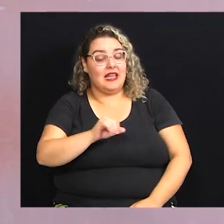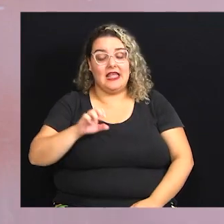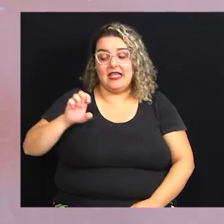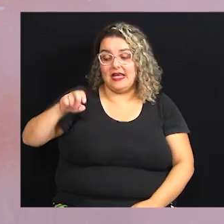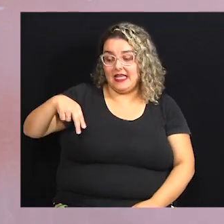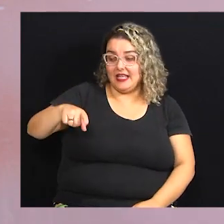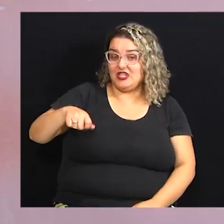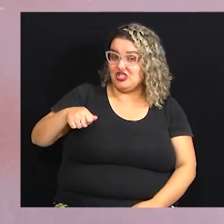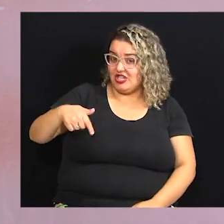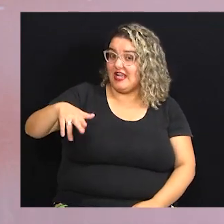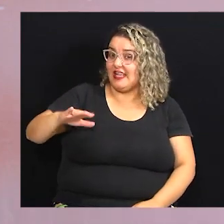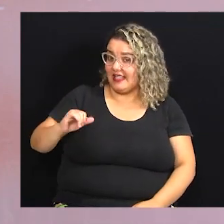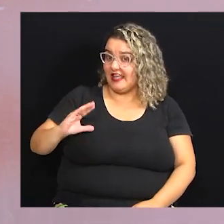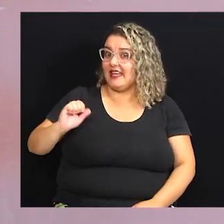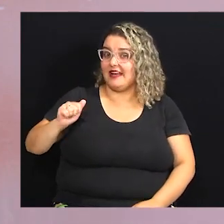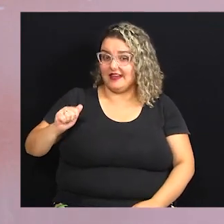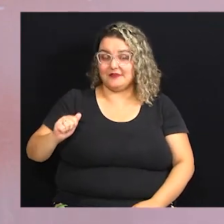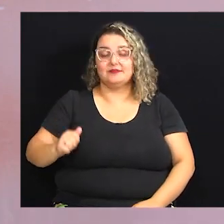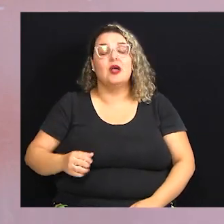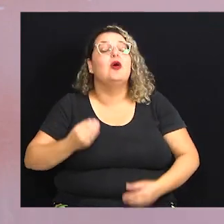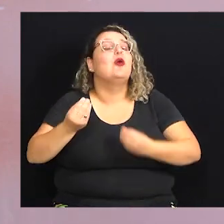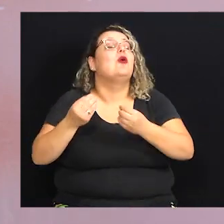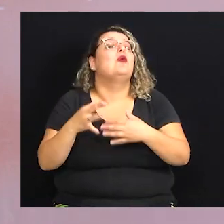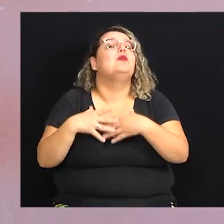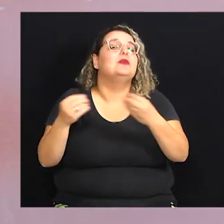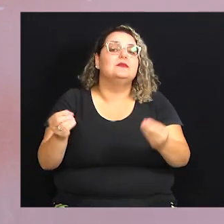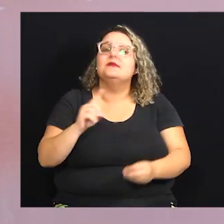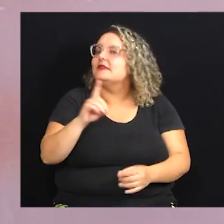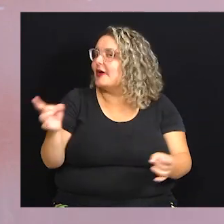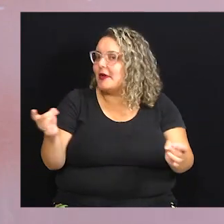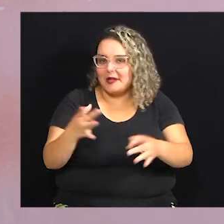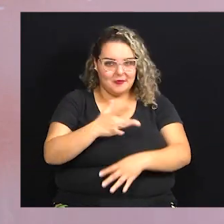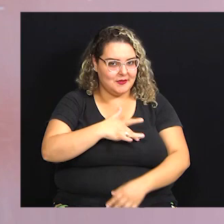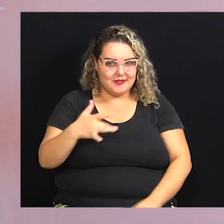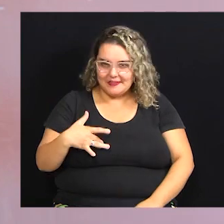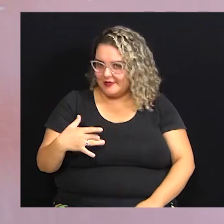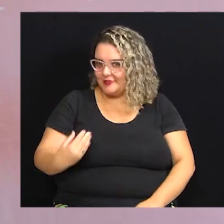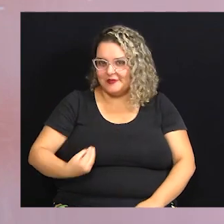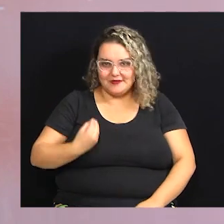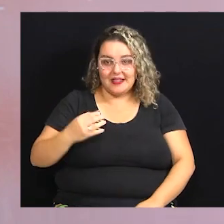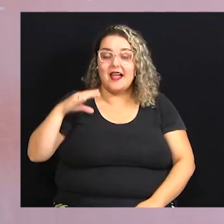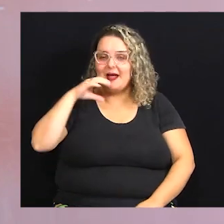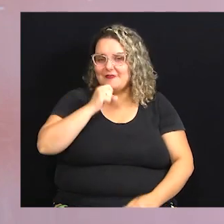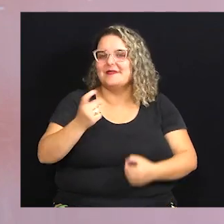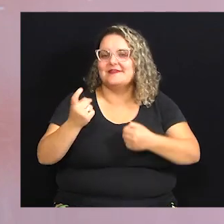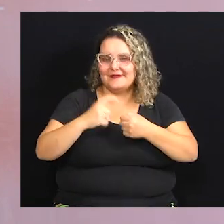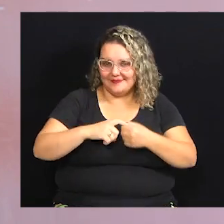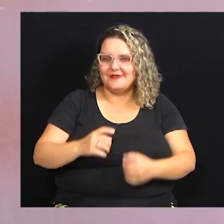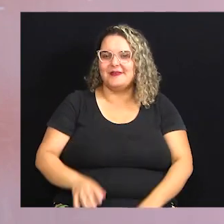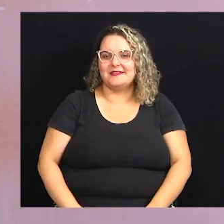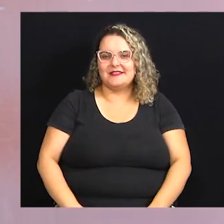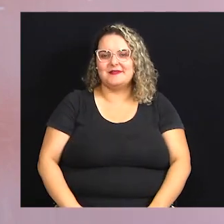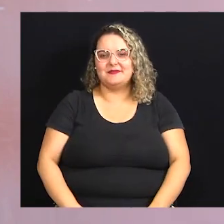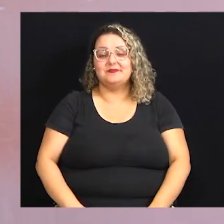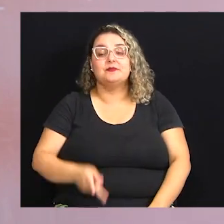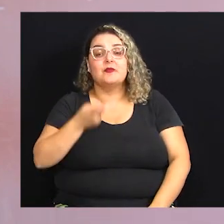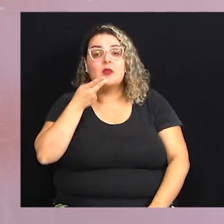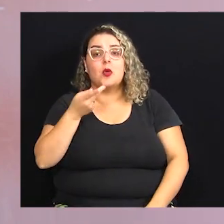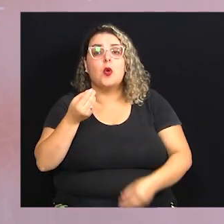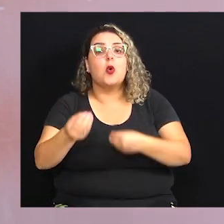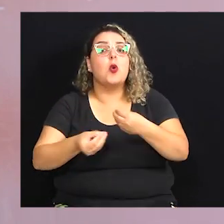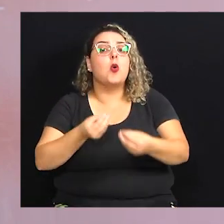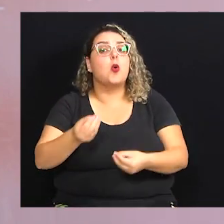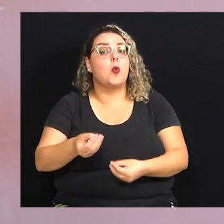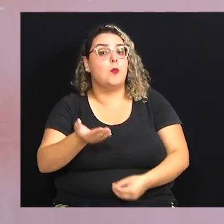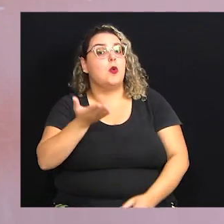entre enxaqueca e como também curar, mas não acabou o Saúde é Vida. A gente vai para um rápido intervalo e daqui a pouquinho a gente vai falar sobre como